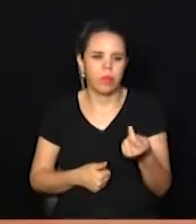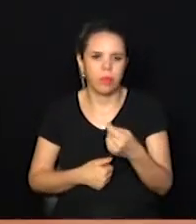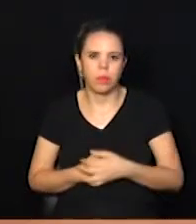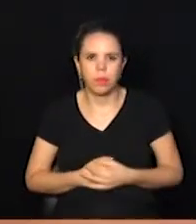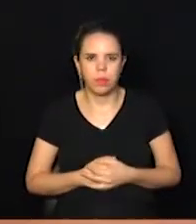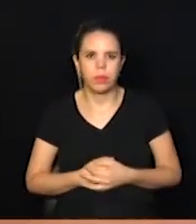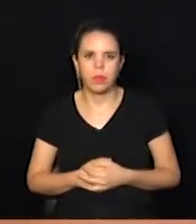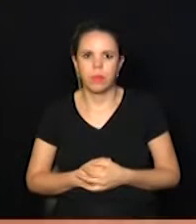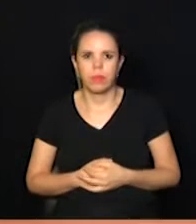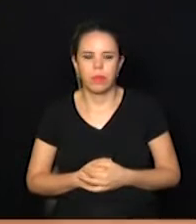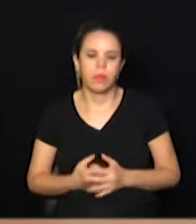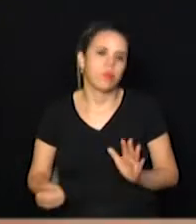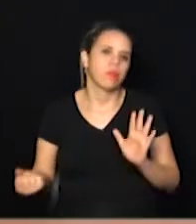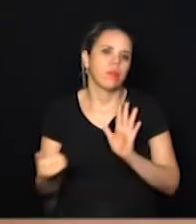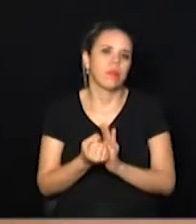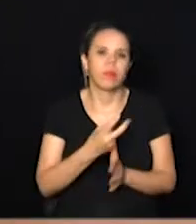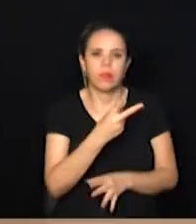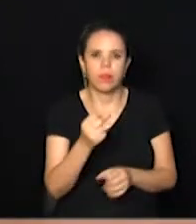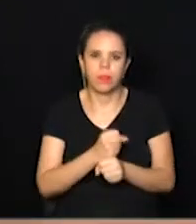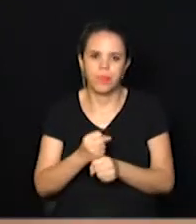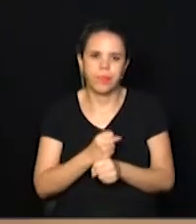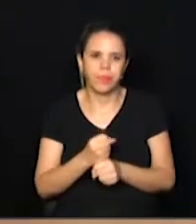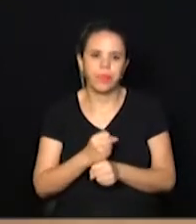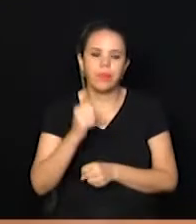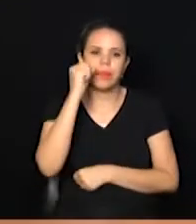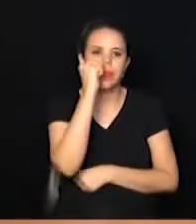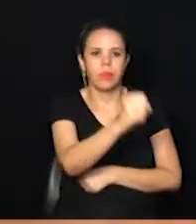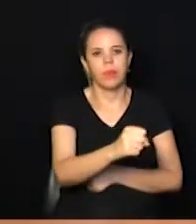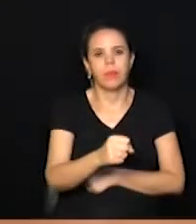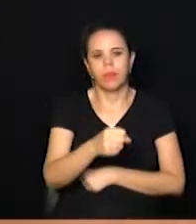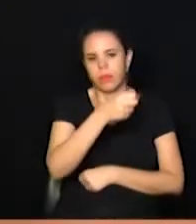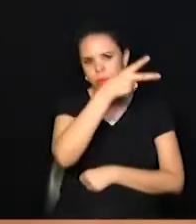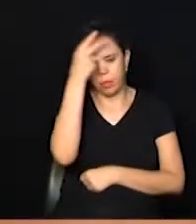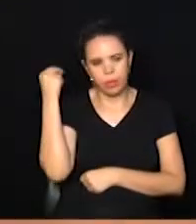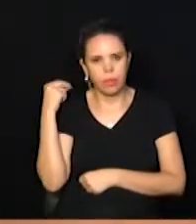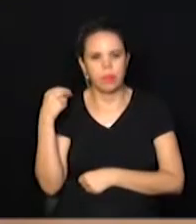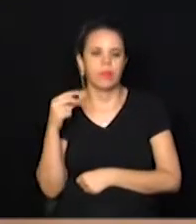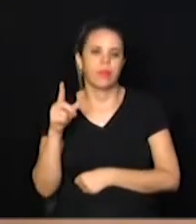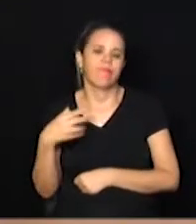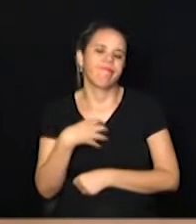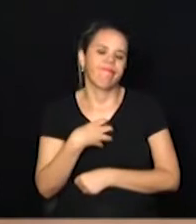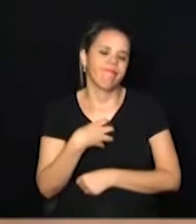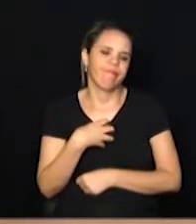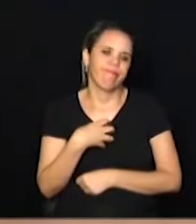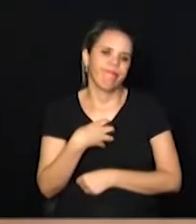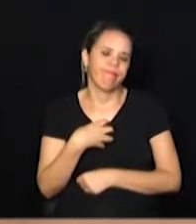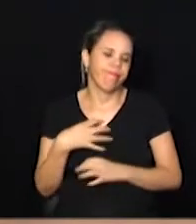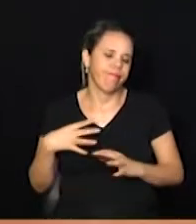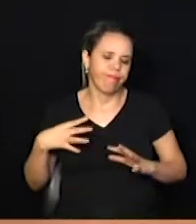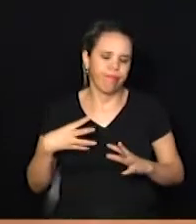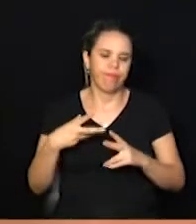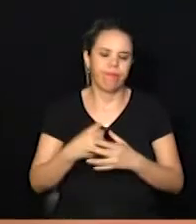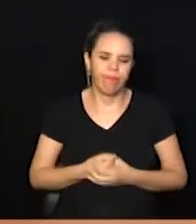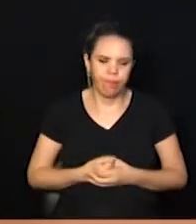esse marco dos 20 anos do assassinato do Toninho é algo que toca a todos, né,